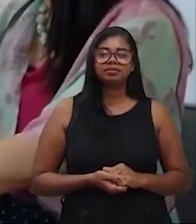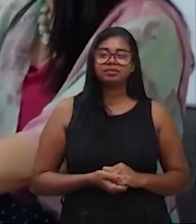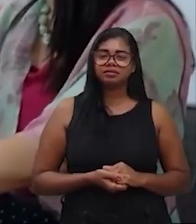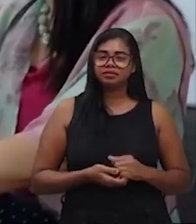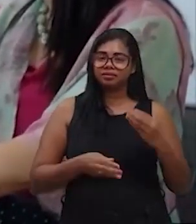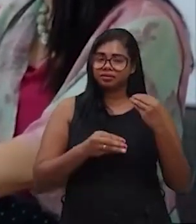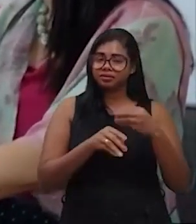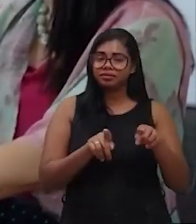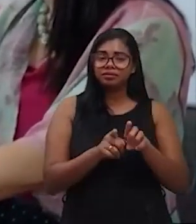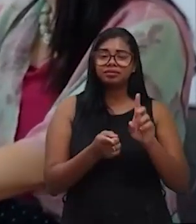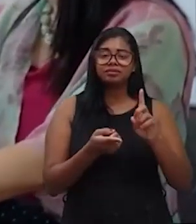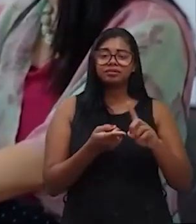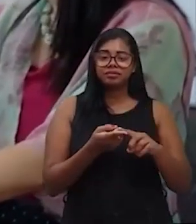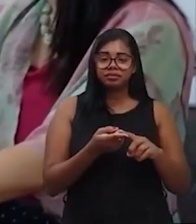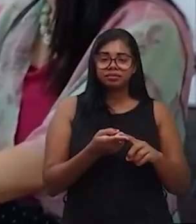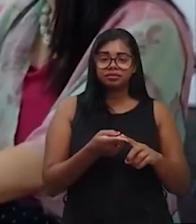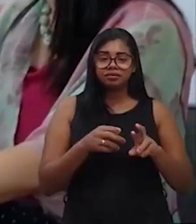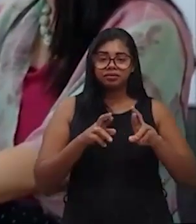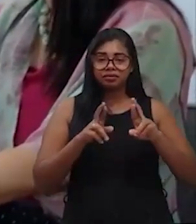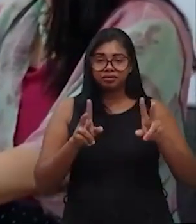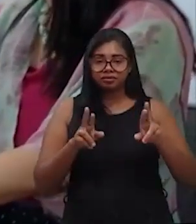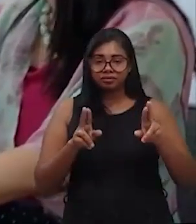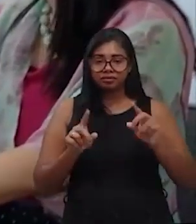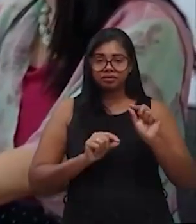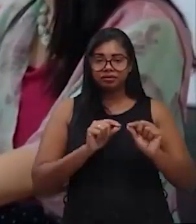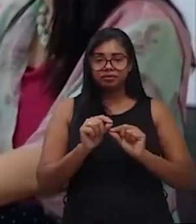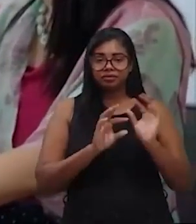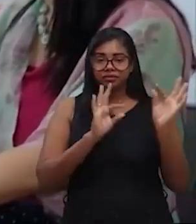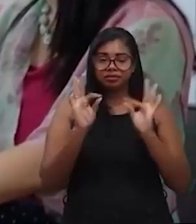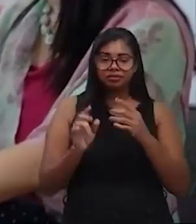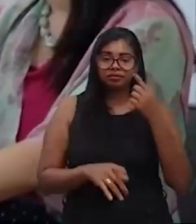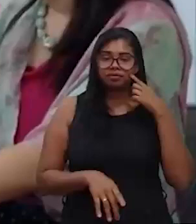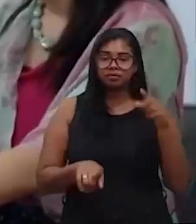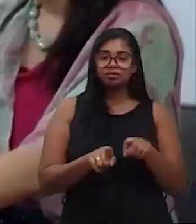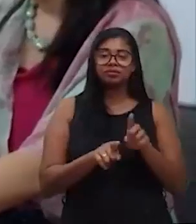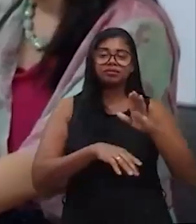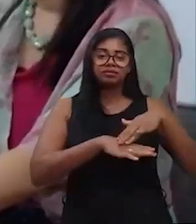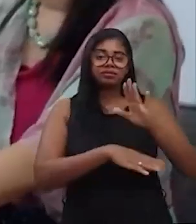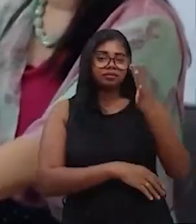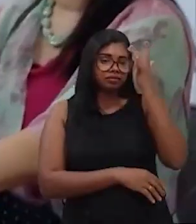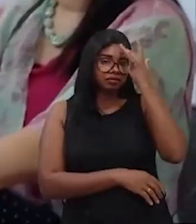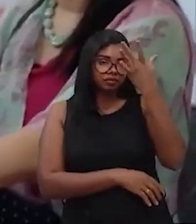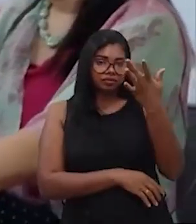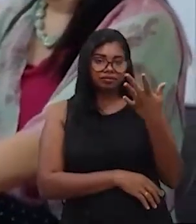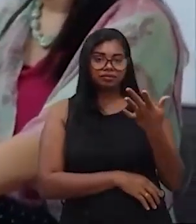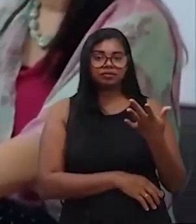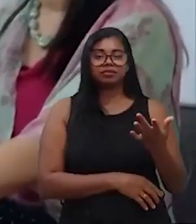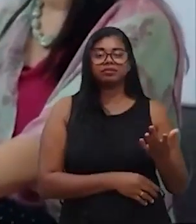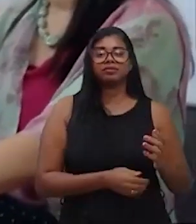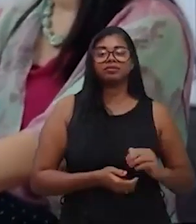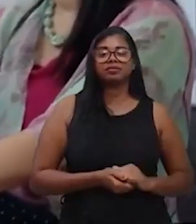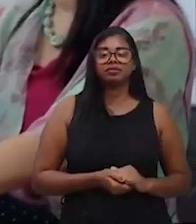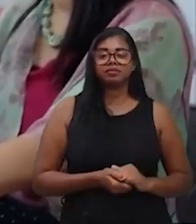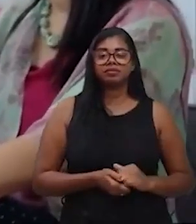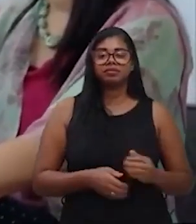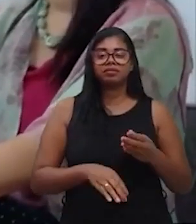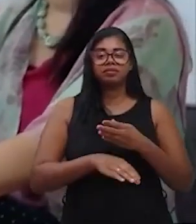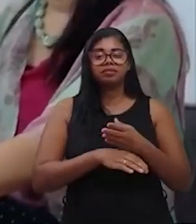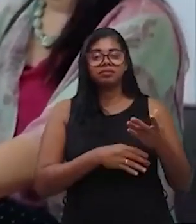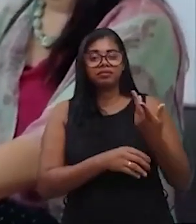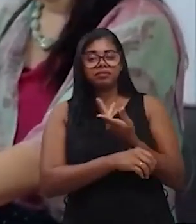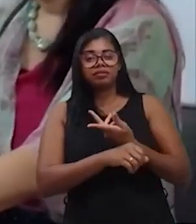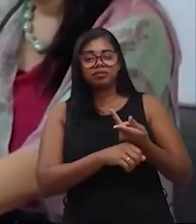Porque exatamente esses são diferentes daquilo que a gente já vê. Porque é muito mais fácil chegar nessa tela em branco e procurar